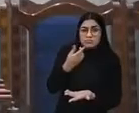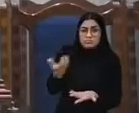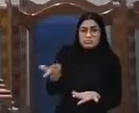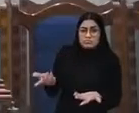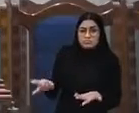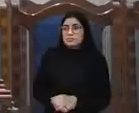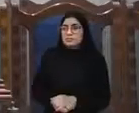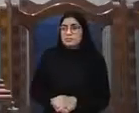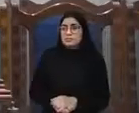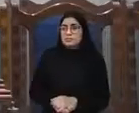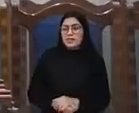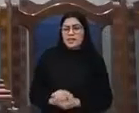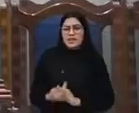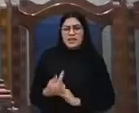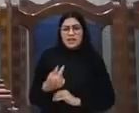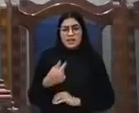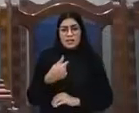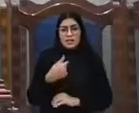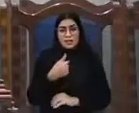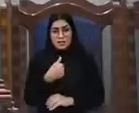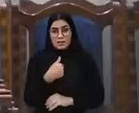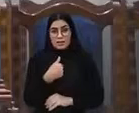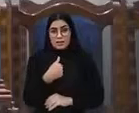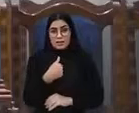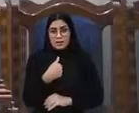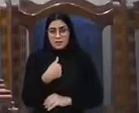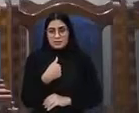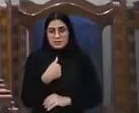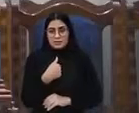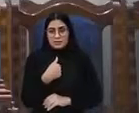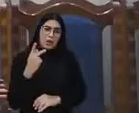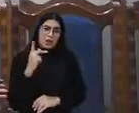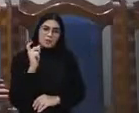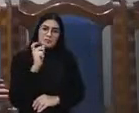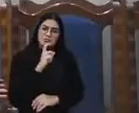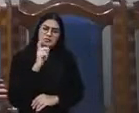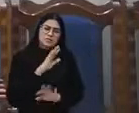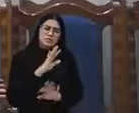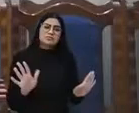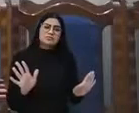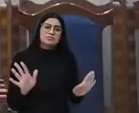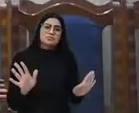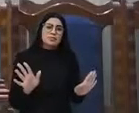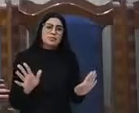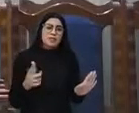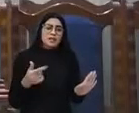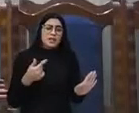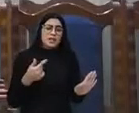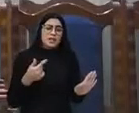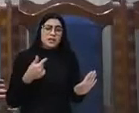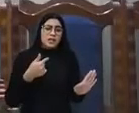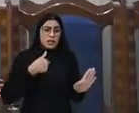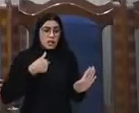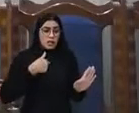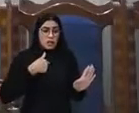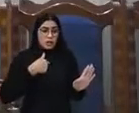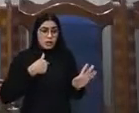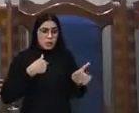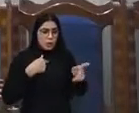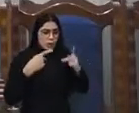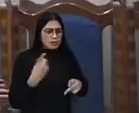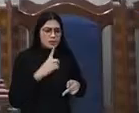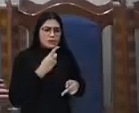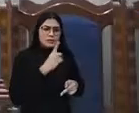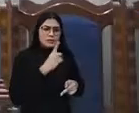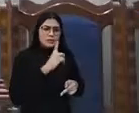Paulo disse, não, eu nem sou paroleiro, nem sou contador de história, nem sou pregador de Deus estranho. Eu vim aqui anunciar